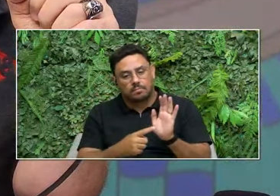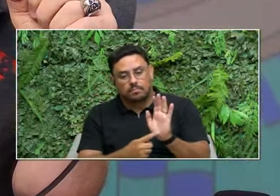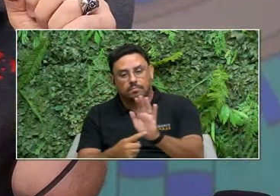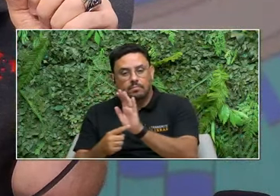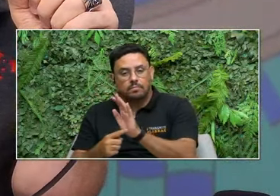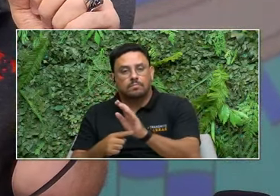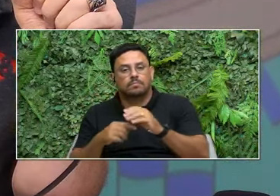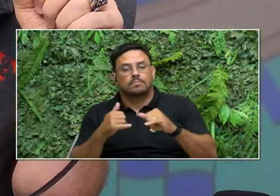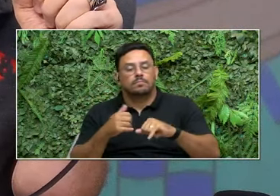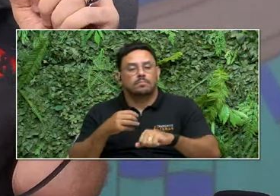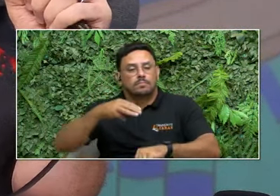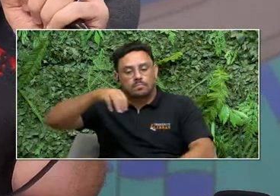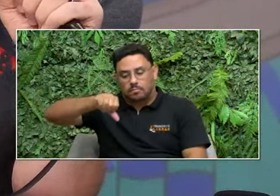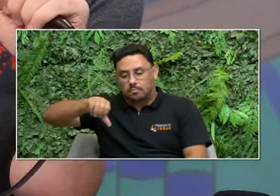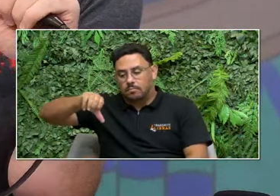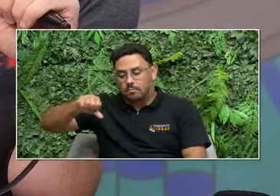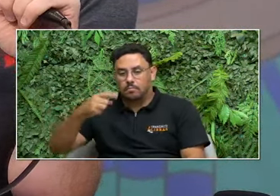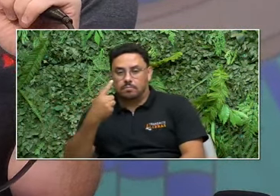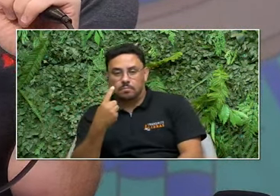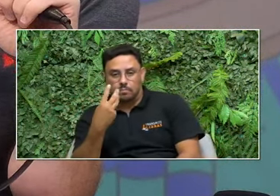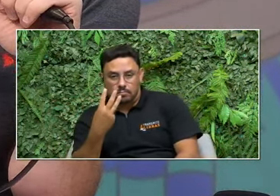mensagem 9931